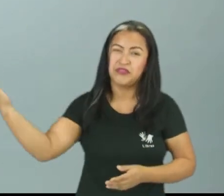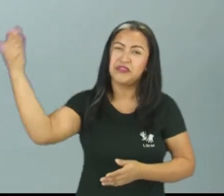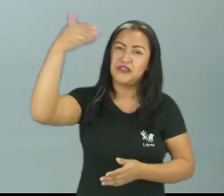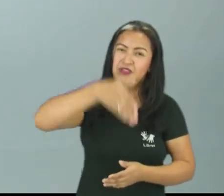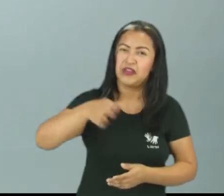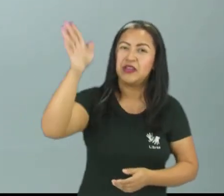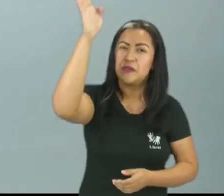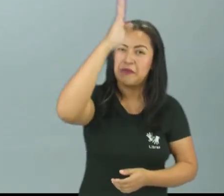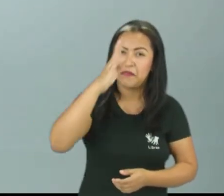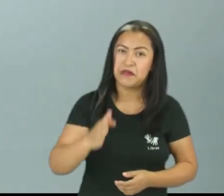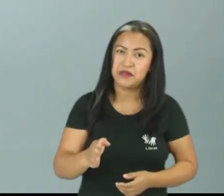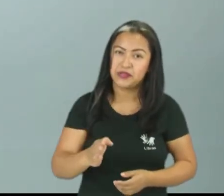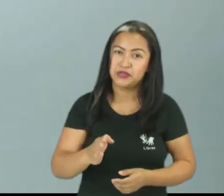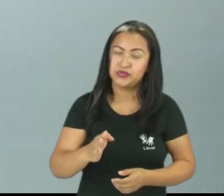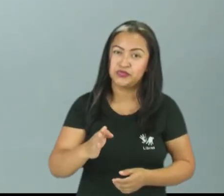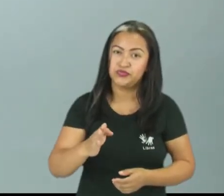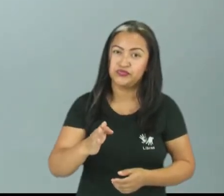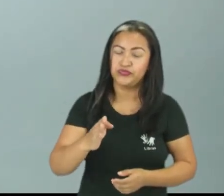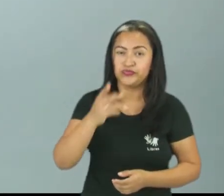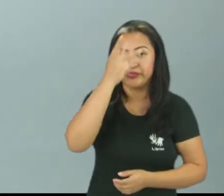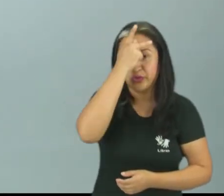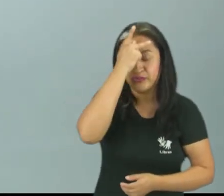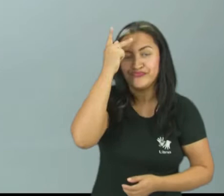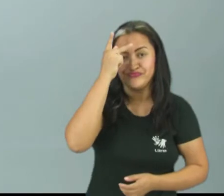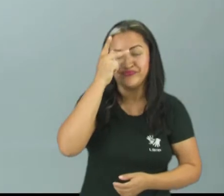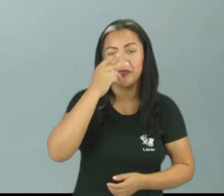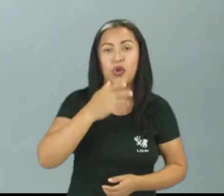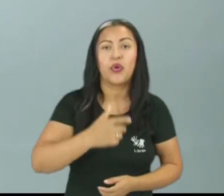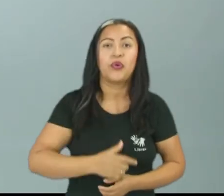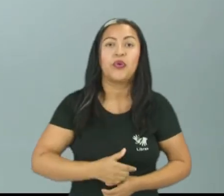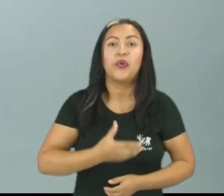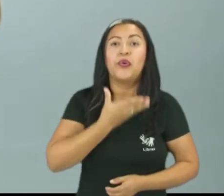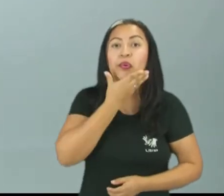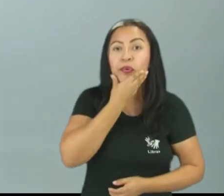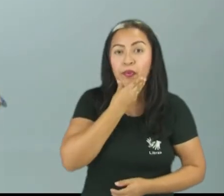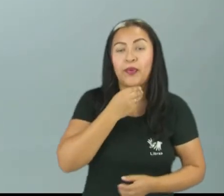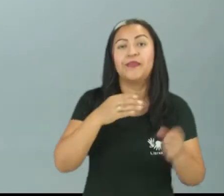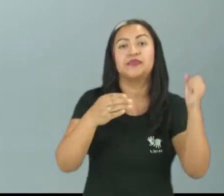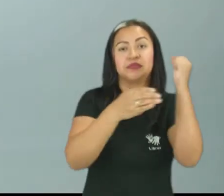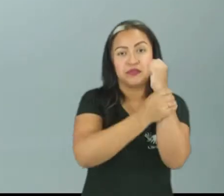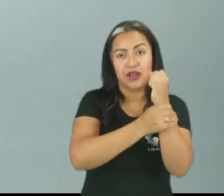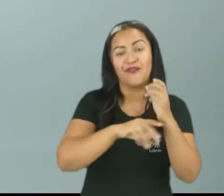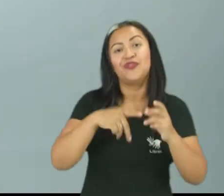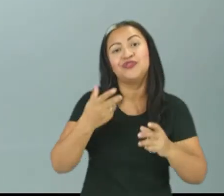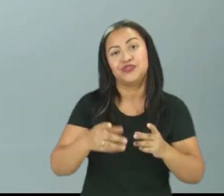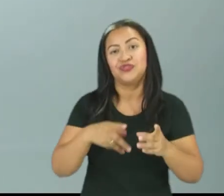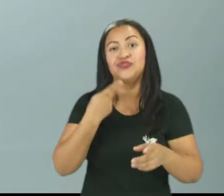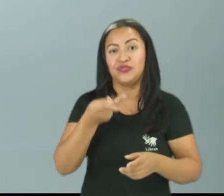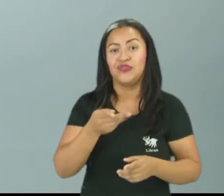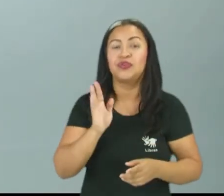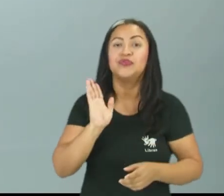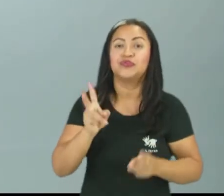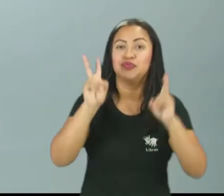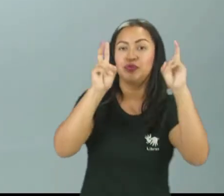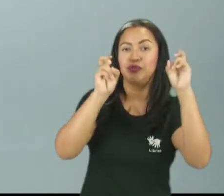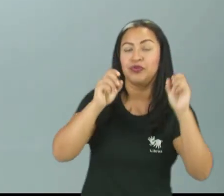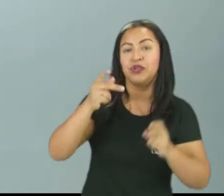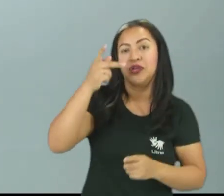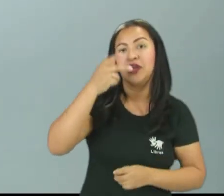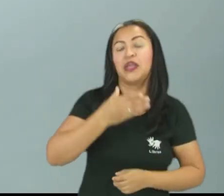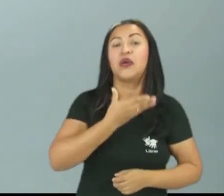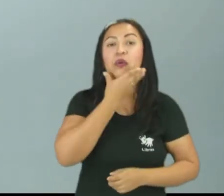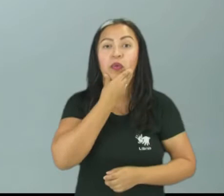como homens escravizados. A gente já fez essa discussão sobre o que é o escravo e o que é o homem escravizado, né? E